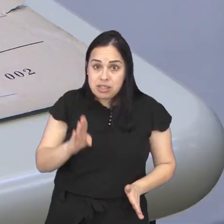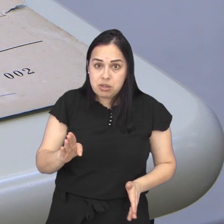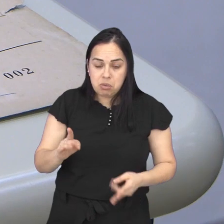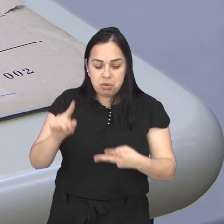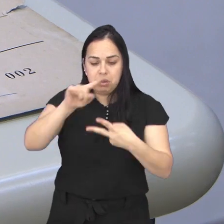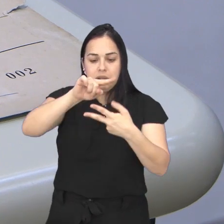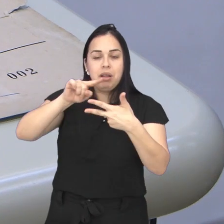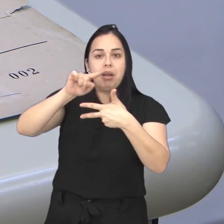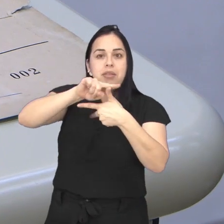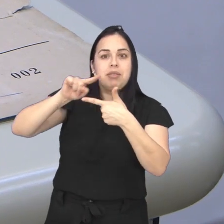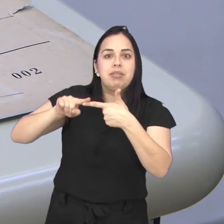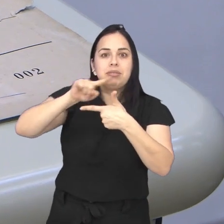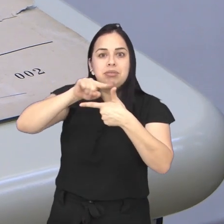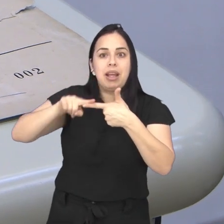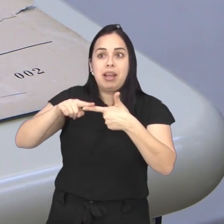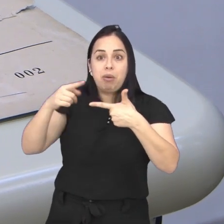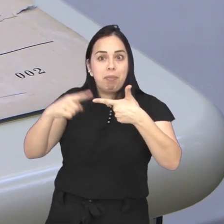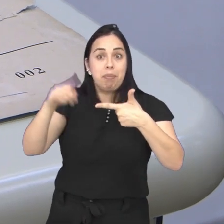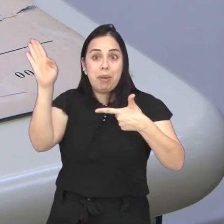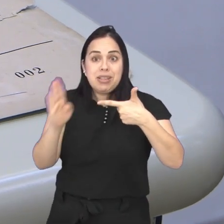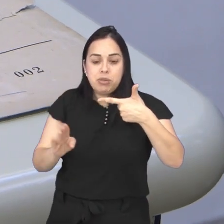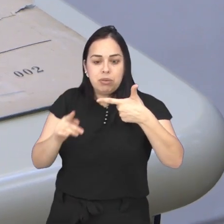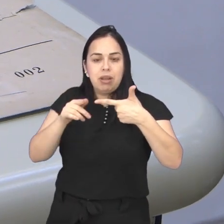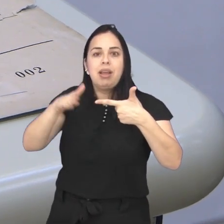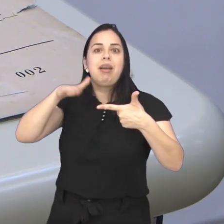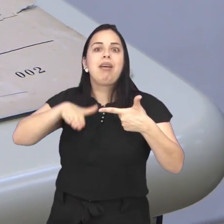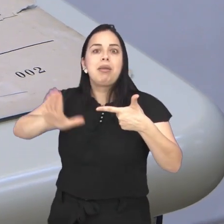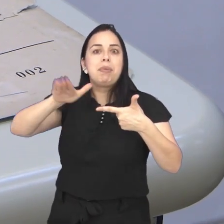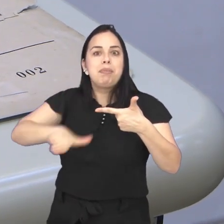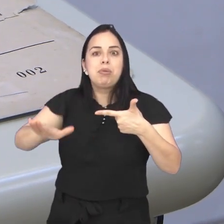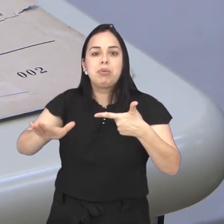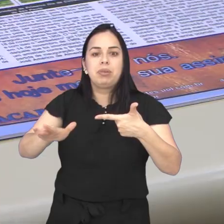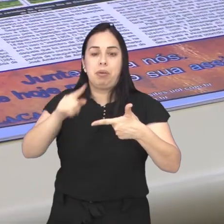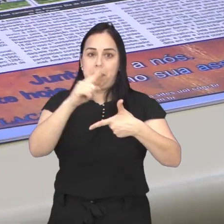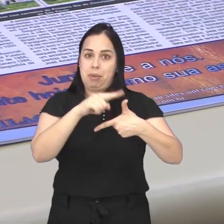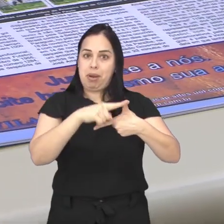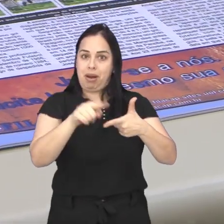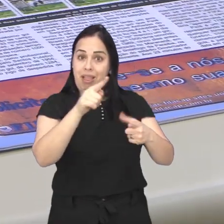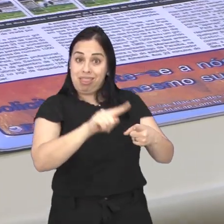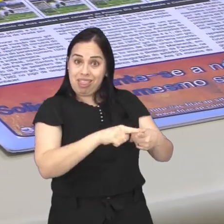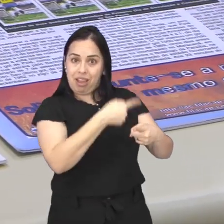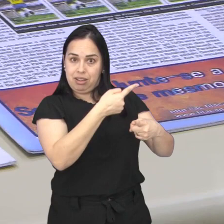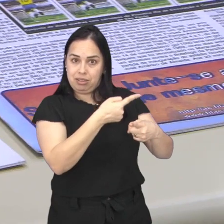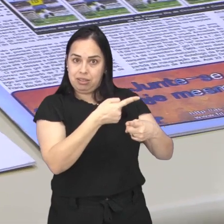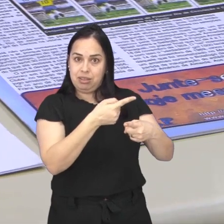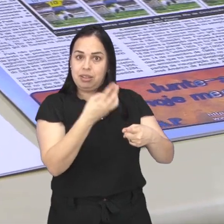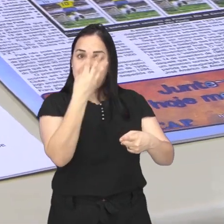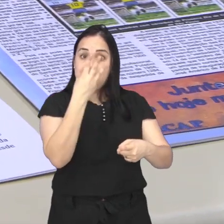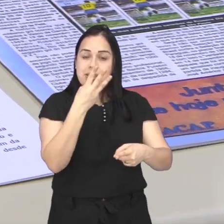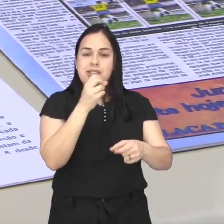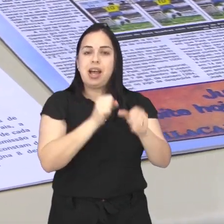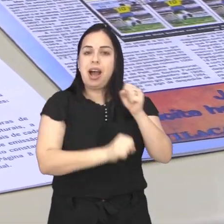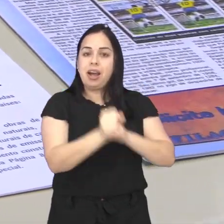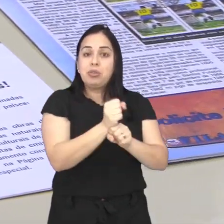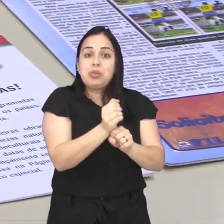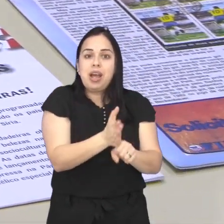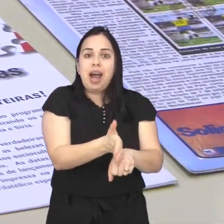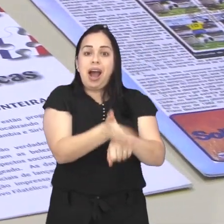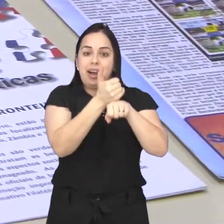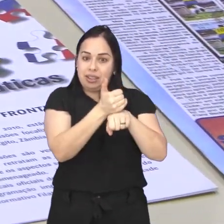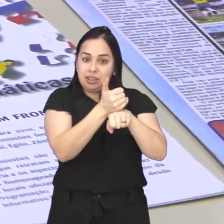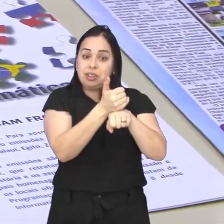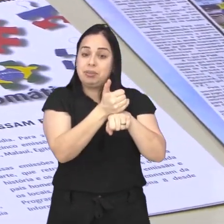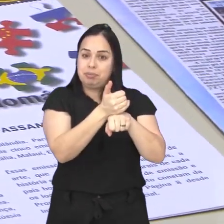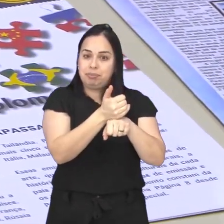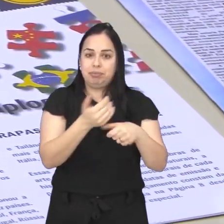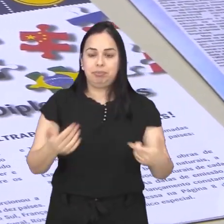postais. O Brasil foi o 2º país do mundo a emitir um selo. O primeiro foi a Inglaterra, 3 anos